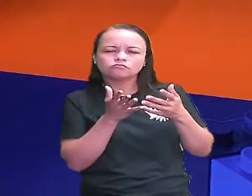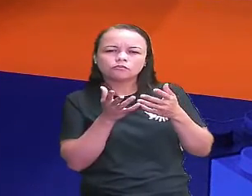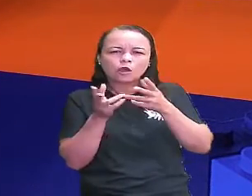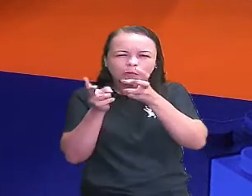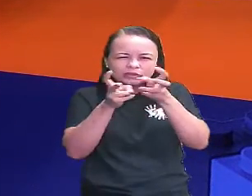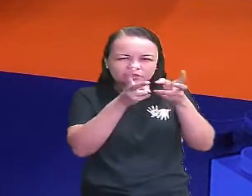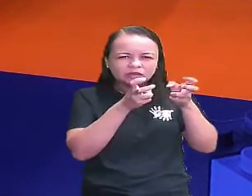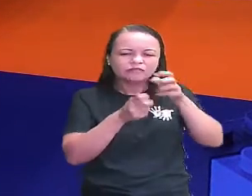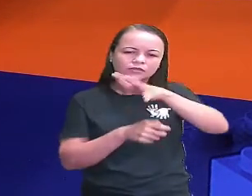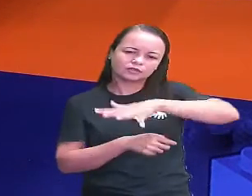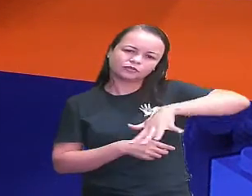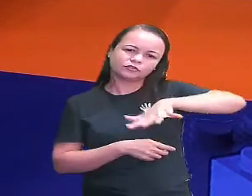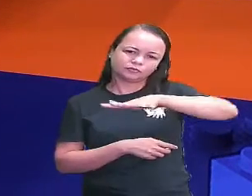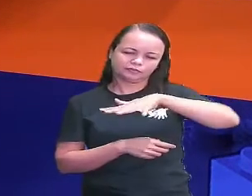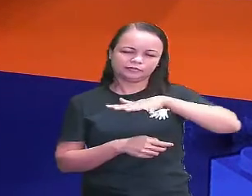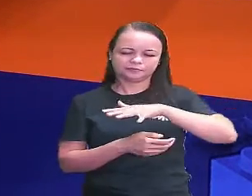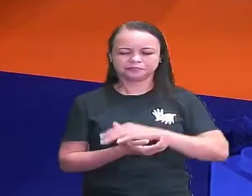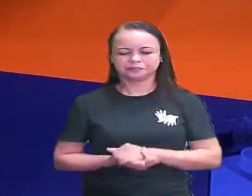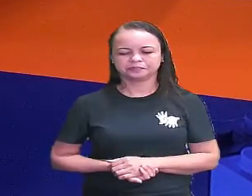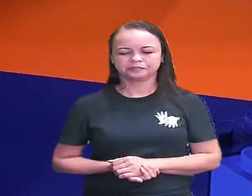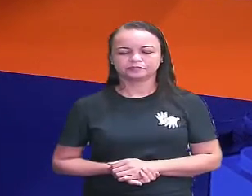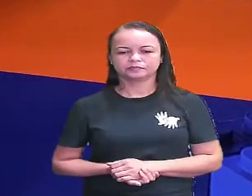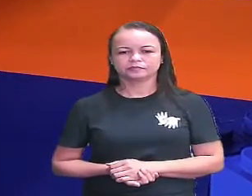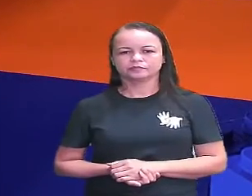espacial. Tá bom? Vamos lá.